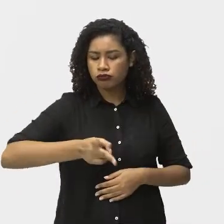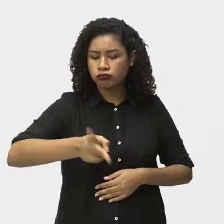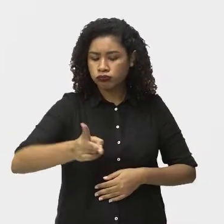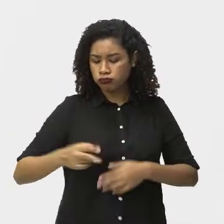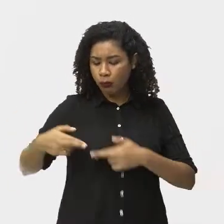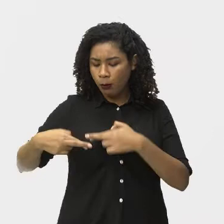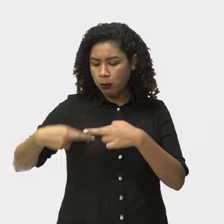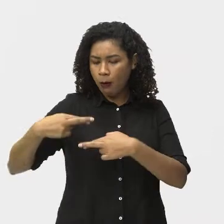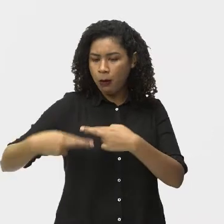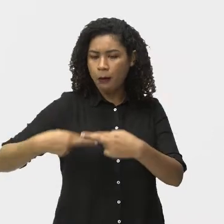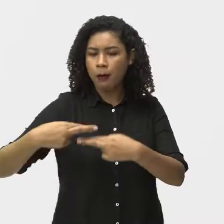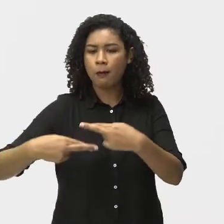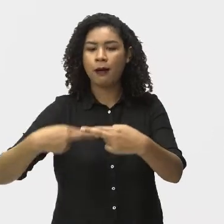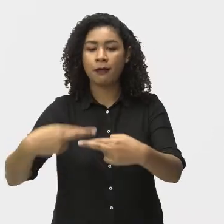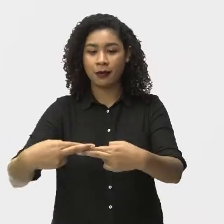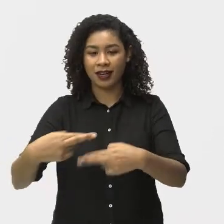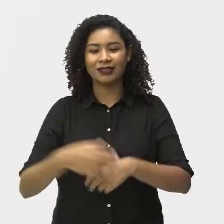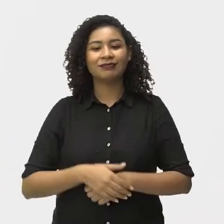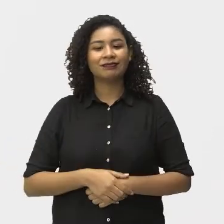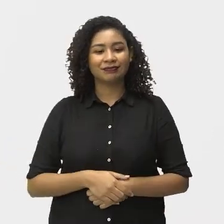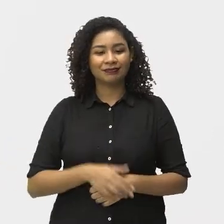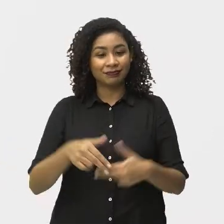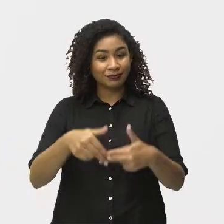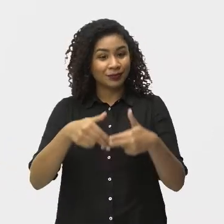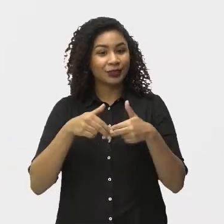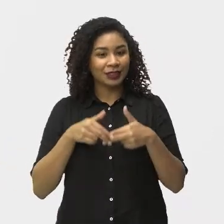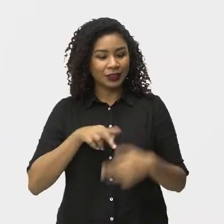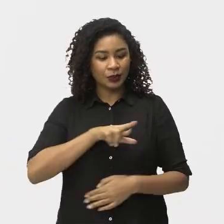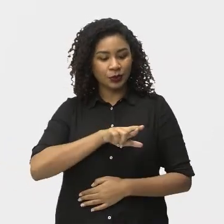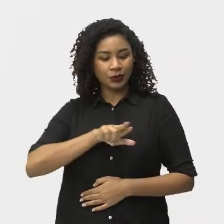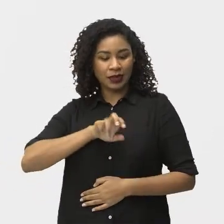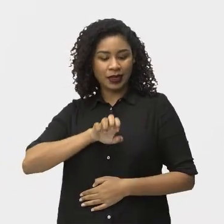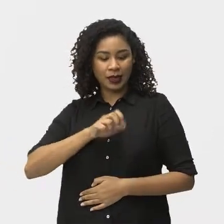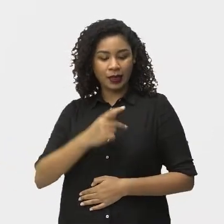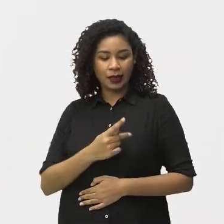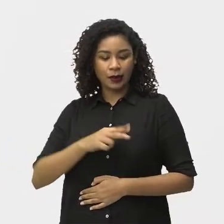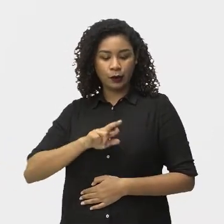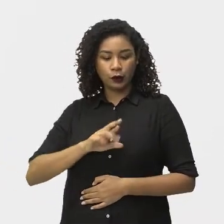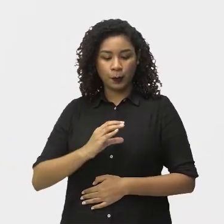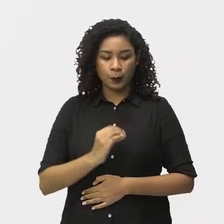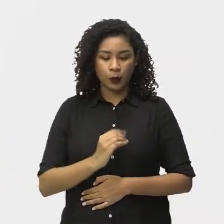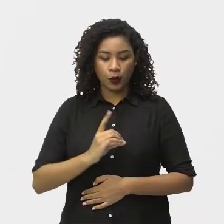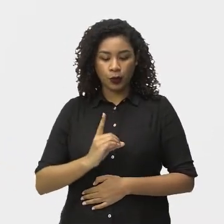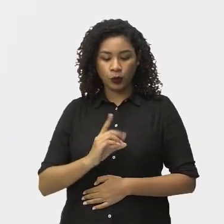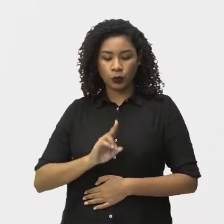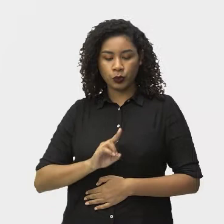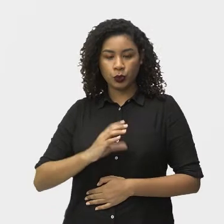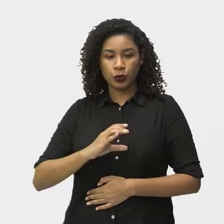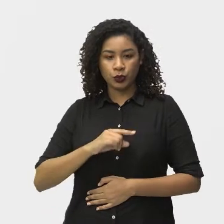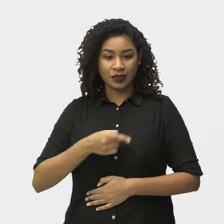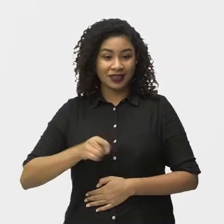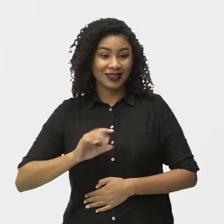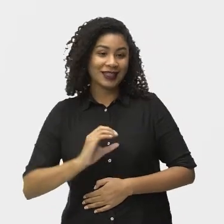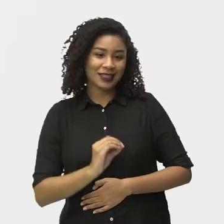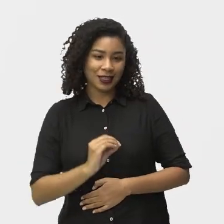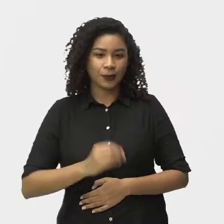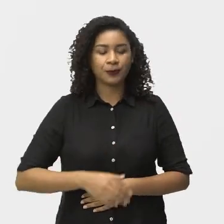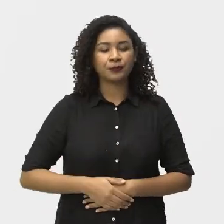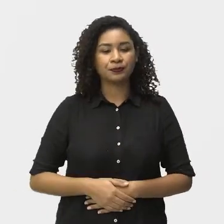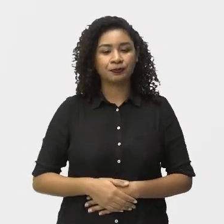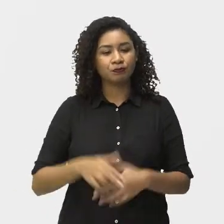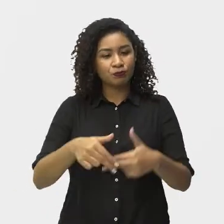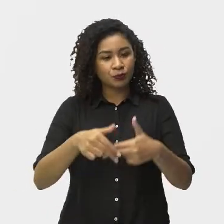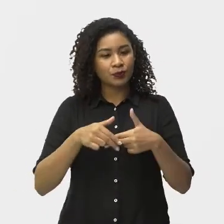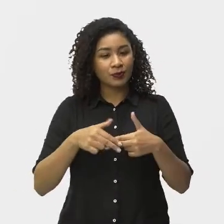sabemos que o objetivo da reprodução, né, reproduzir, trazer indivíduos novos ali às próximas gerações. Então, a função,